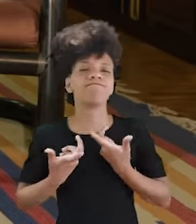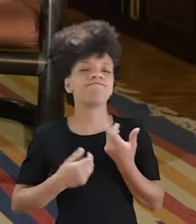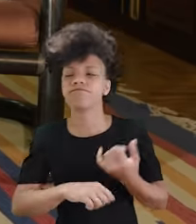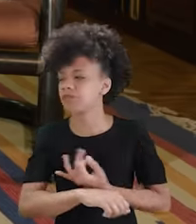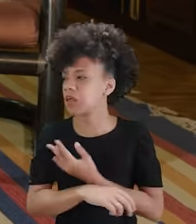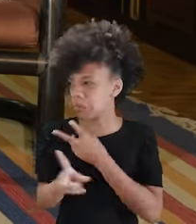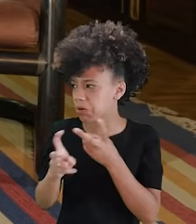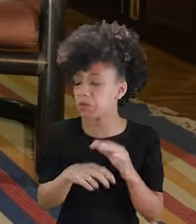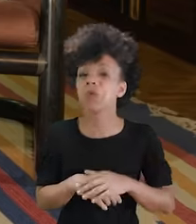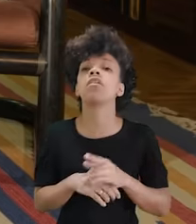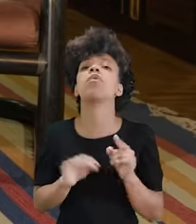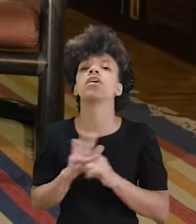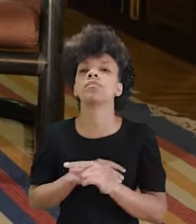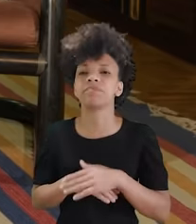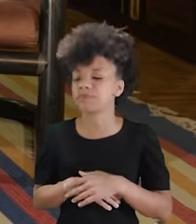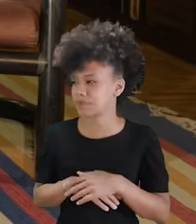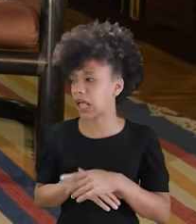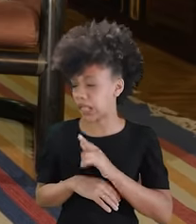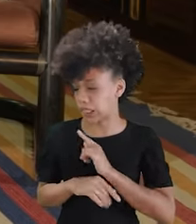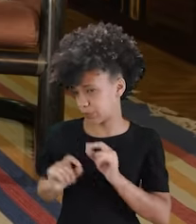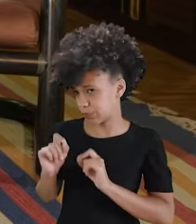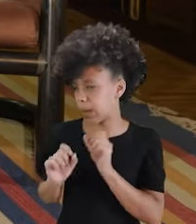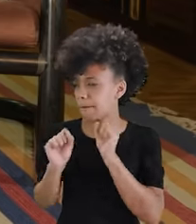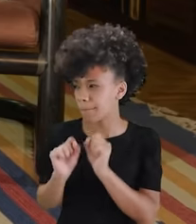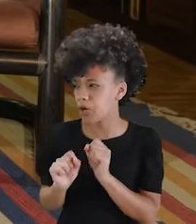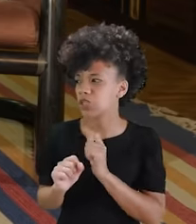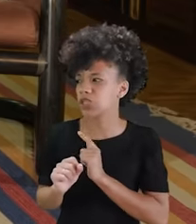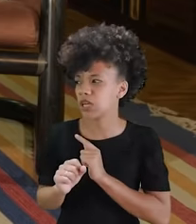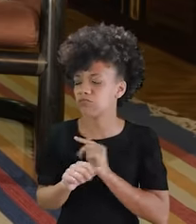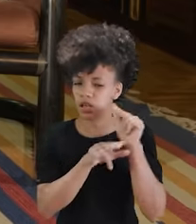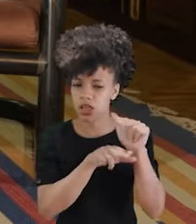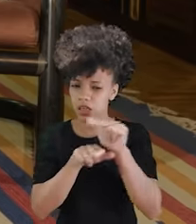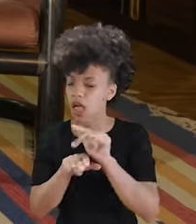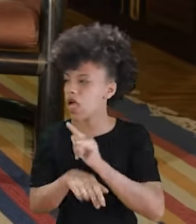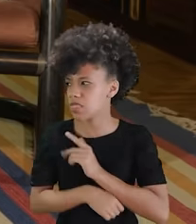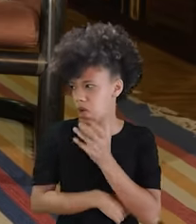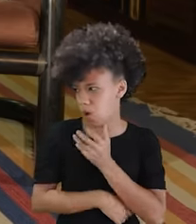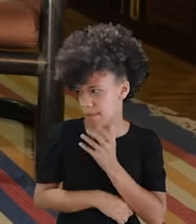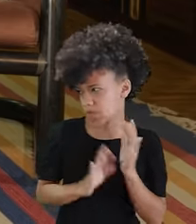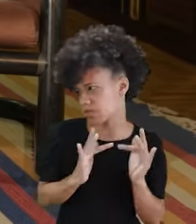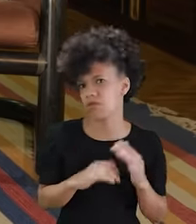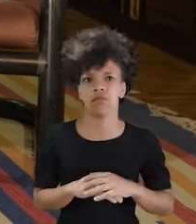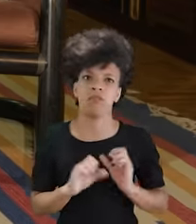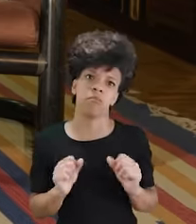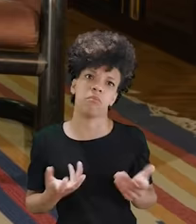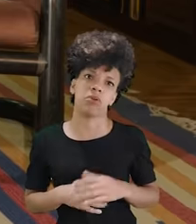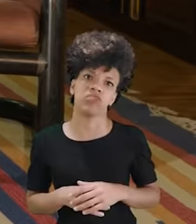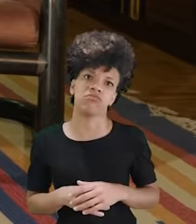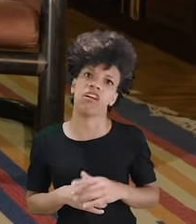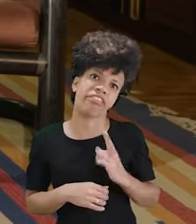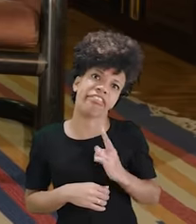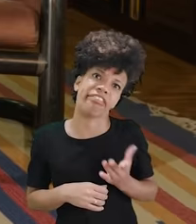santista o cara você ter percebido fala tem uma questão que é o seguinte A questão aqui é pode tripulação ter romances com não